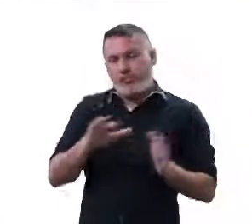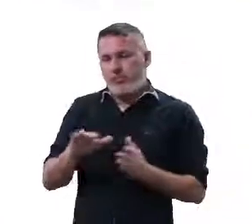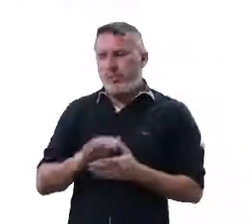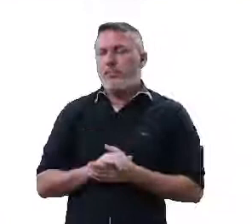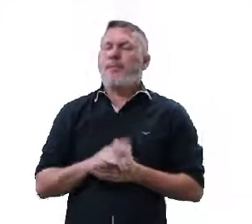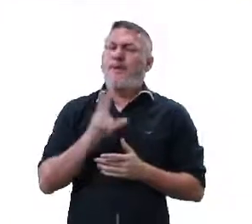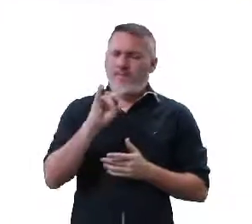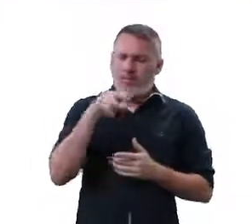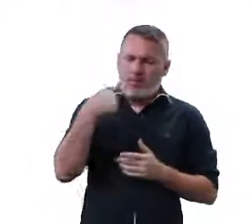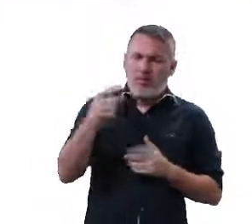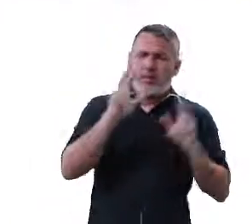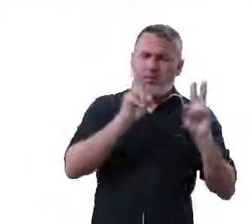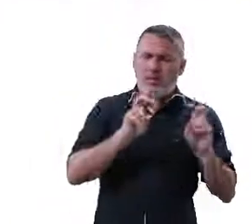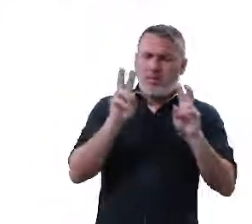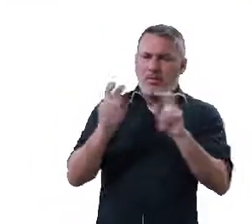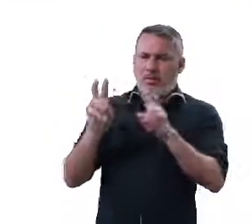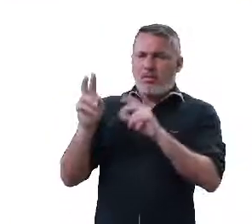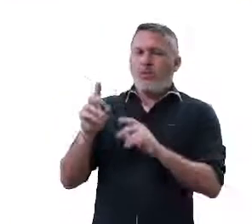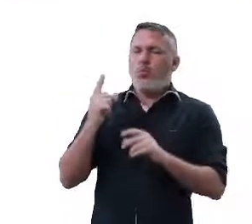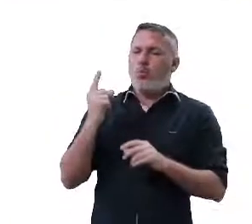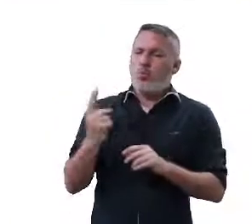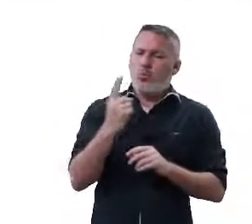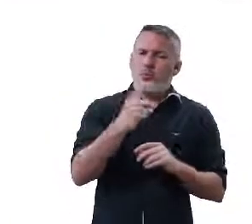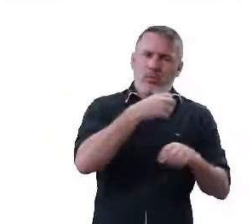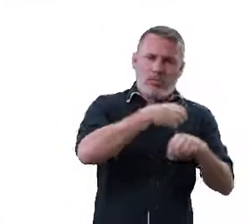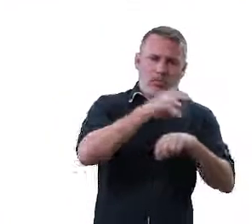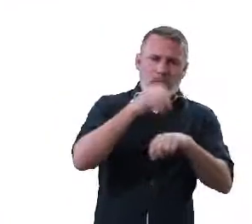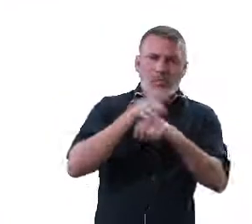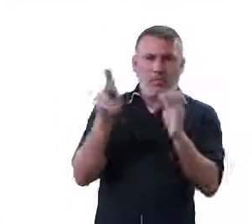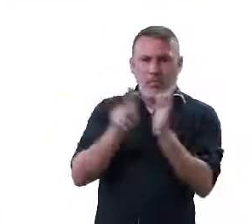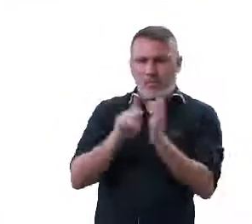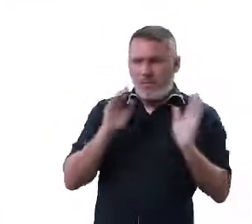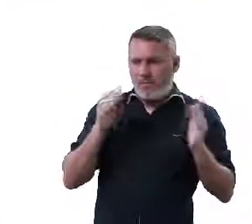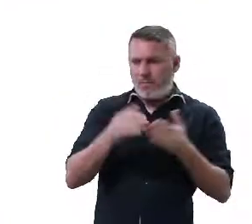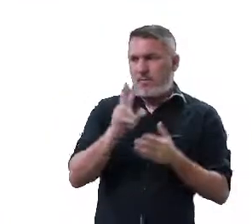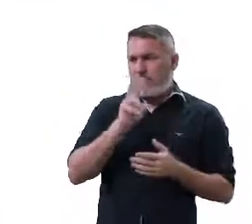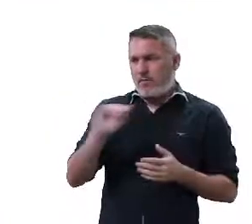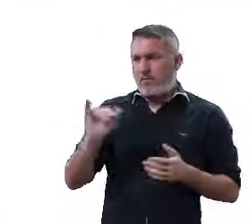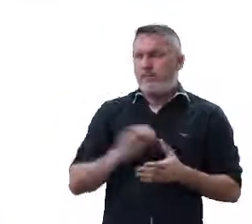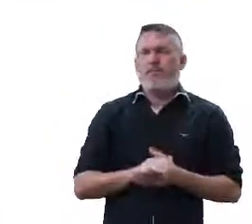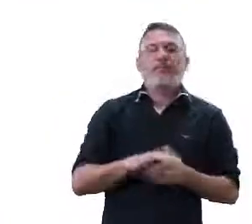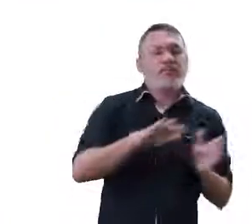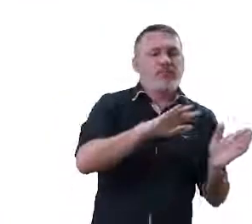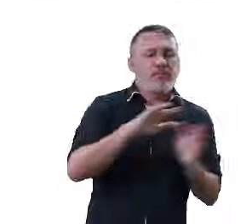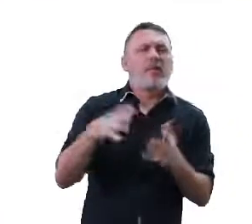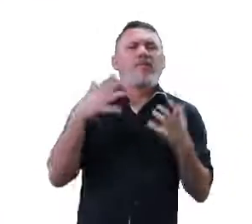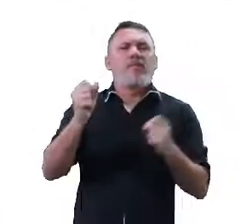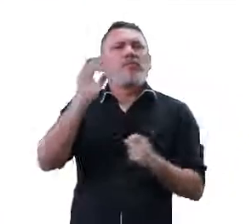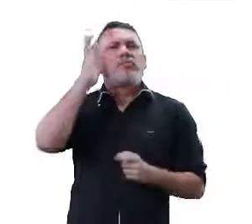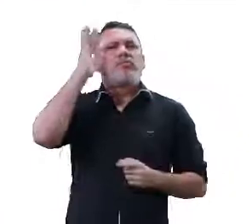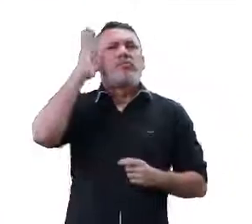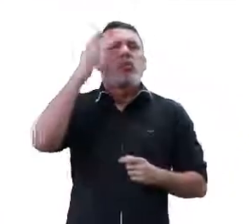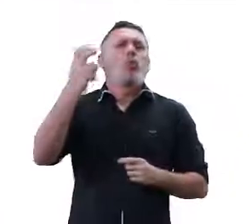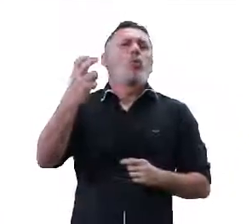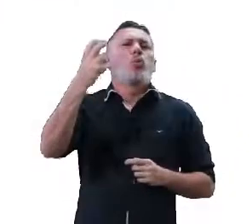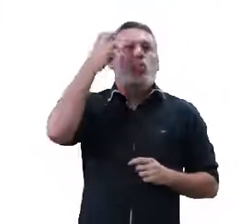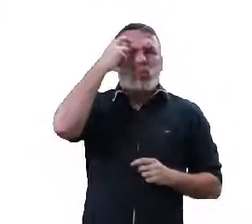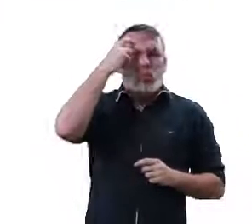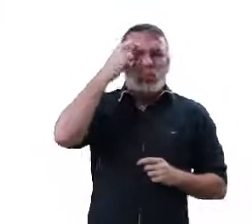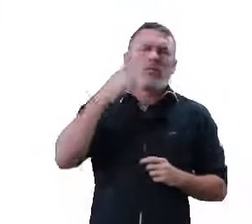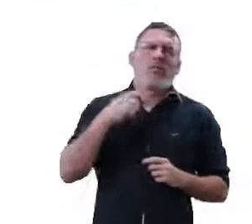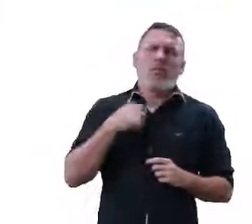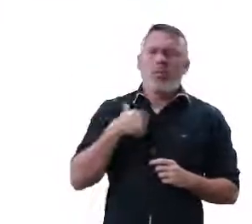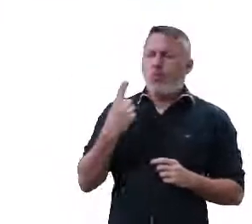trabalhados individualmente nas nossas próximas aulas, tá? Então, vamos lá, pensar a questão da cultura. Eu coloquei